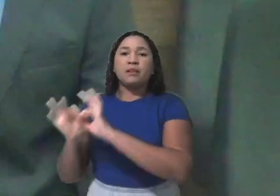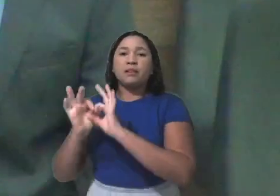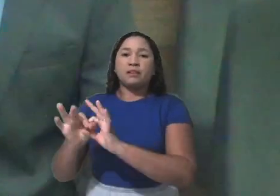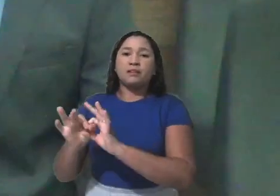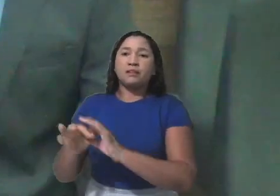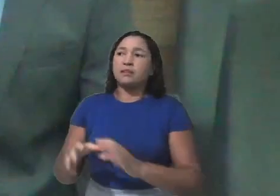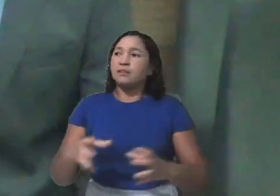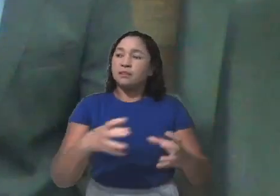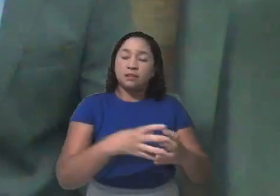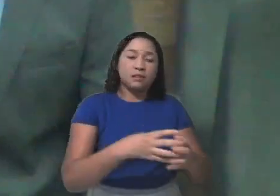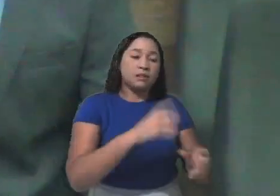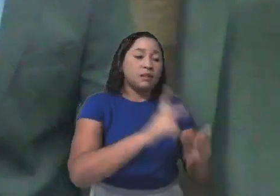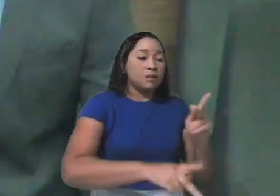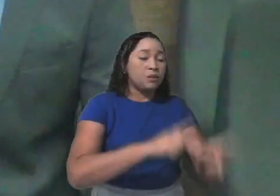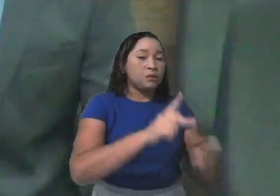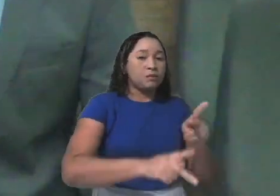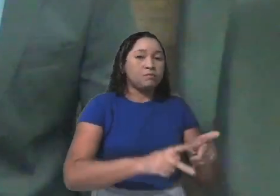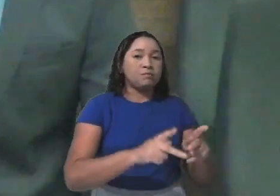graça.